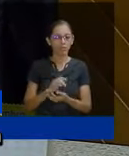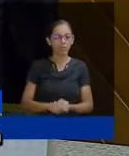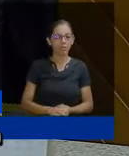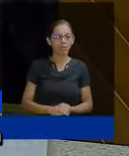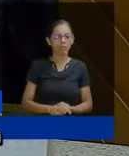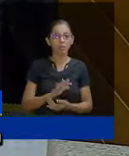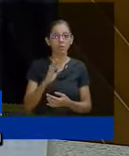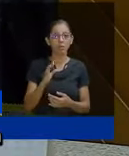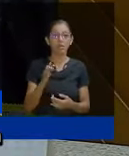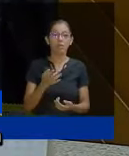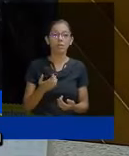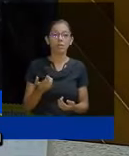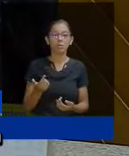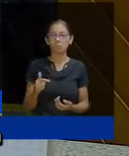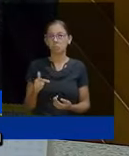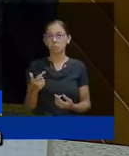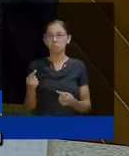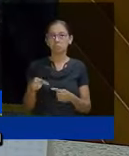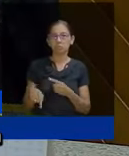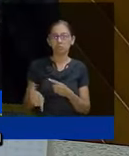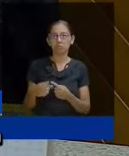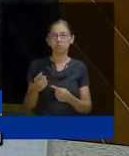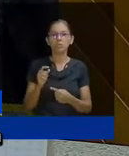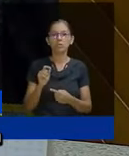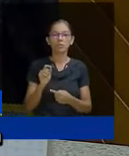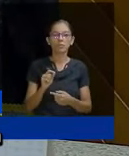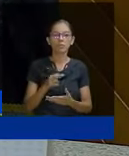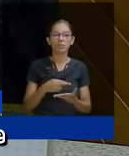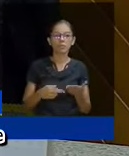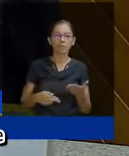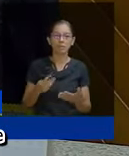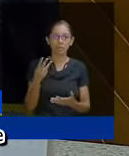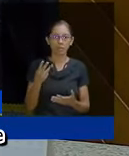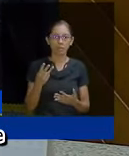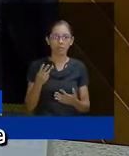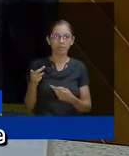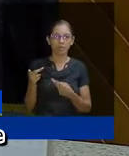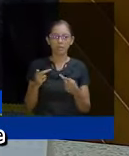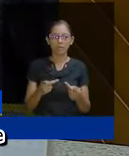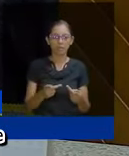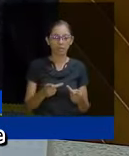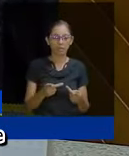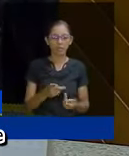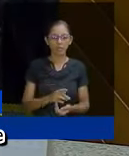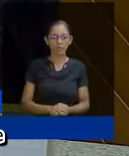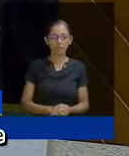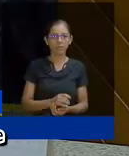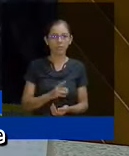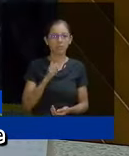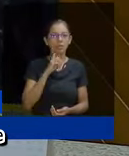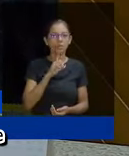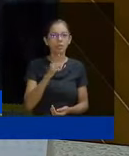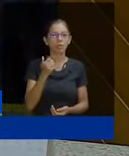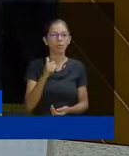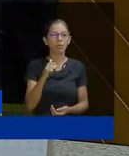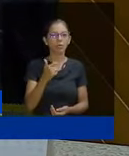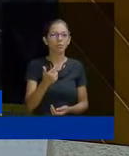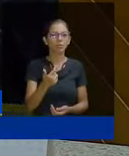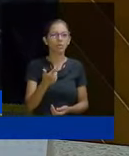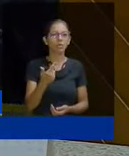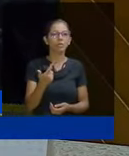o qual consta, com base no relatório 3 de visita técnica, de 11/12/2014, período em que